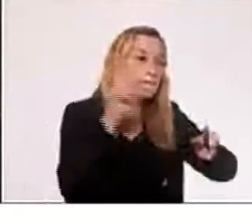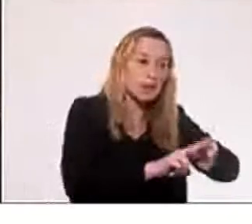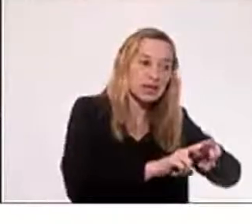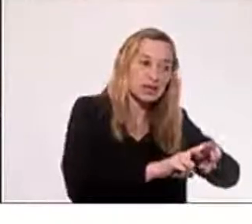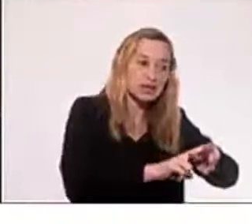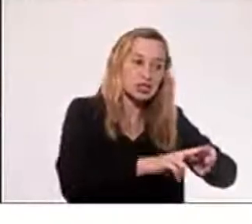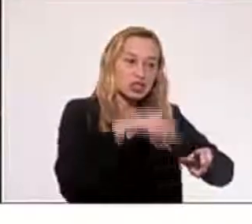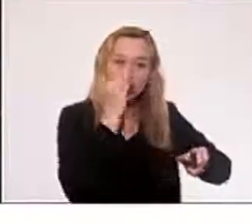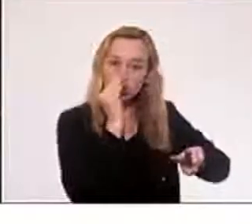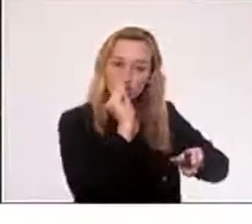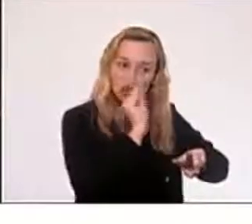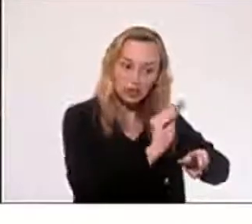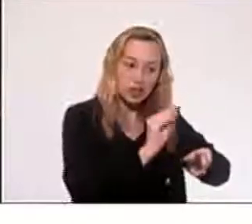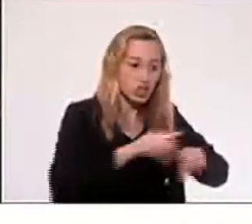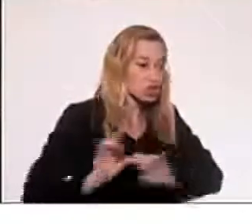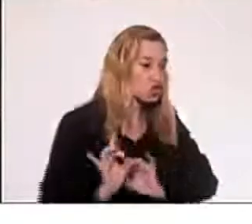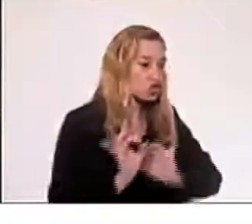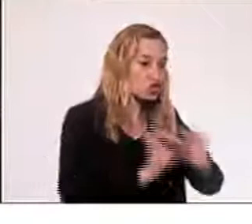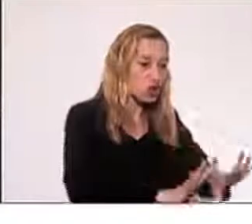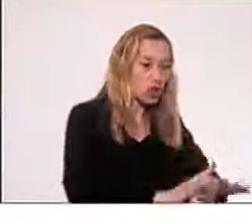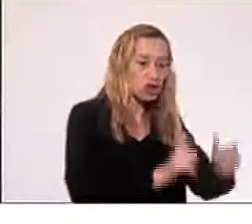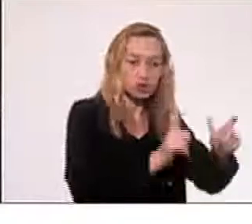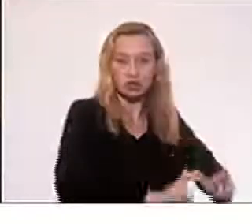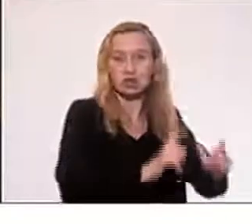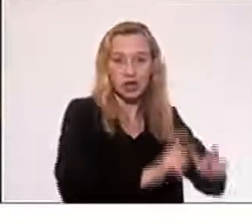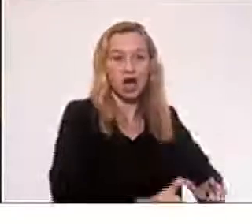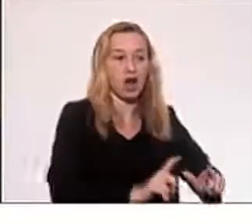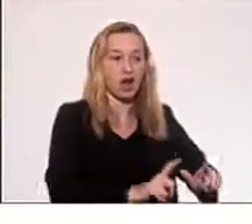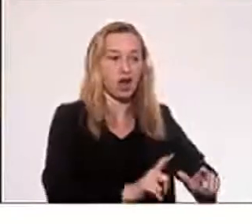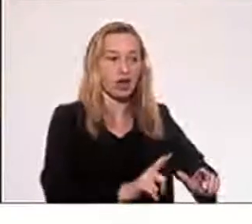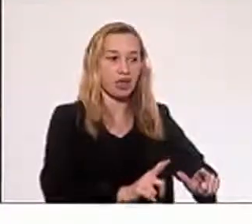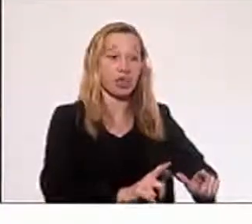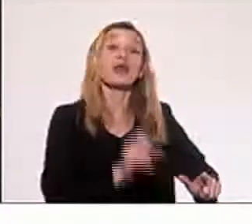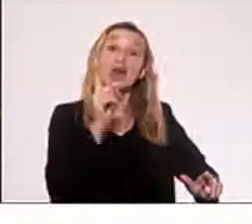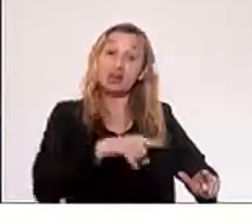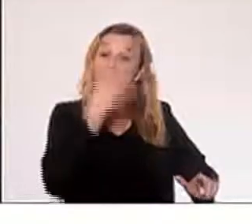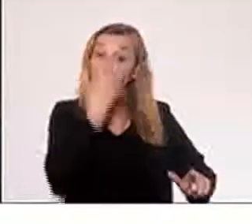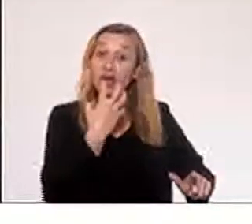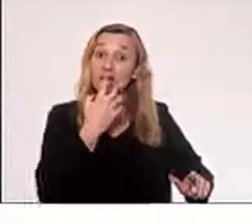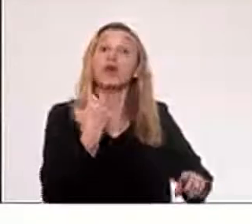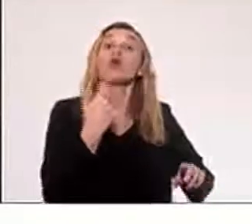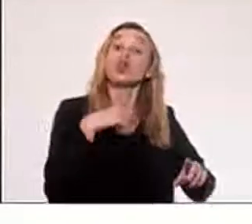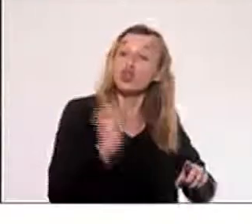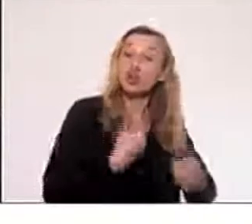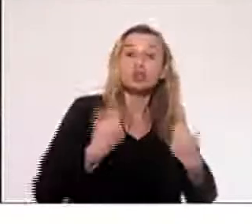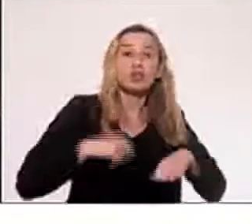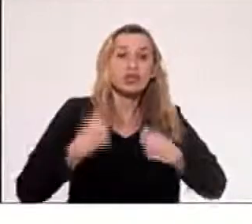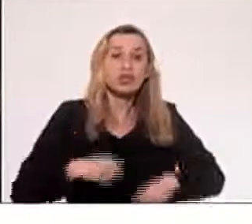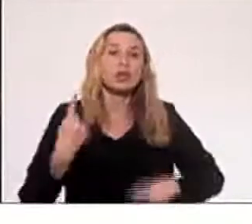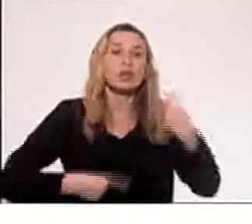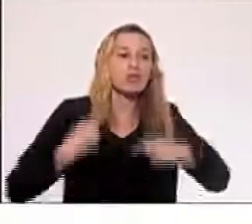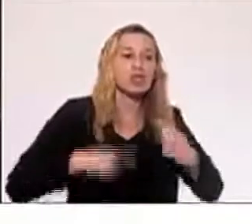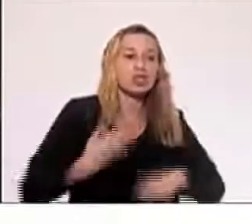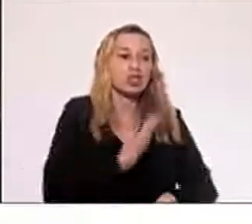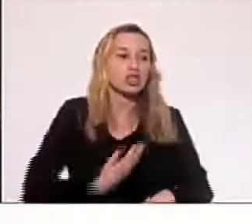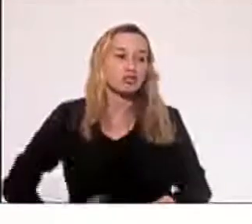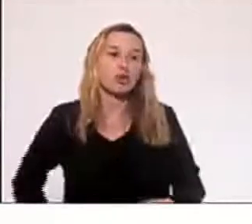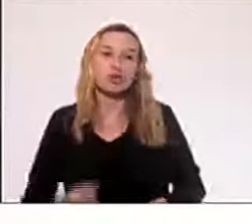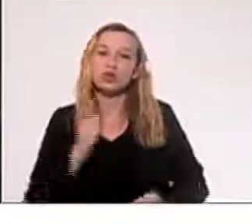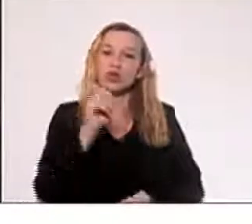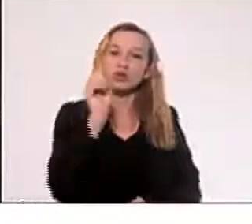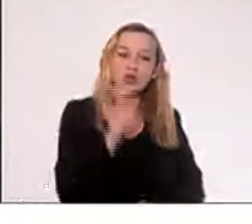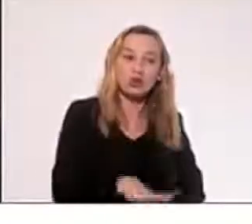e joga essa população à própria sorte. Isso é muito grave, porque a gente precisa de políticas públicas, não só